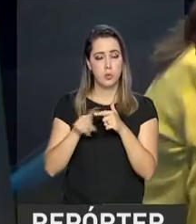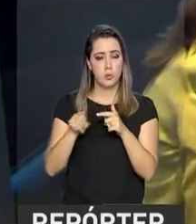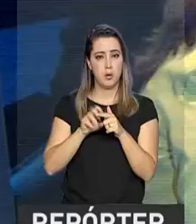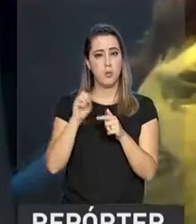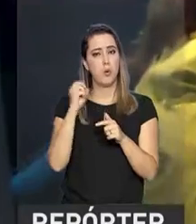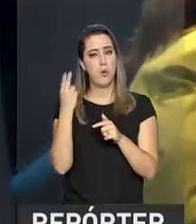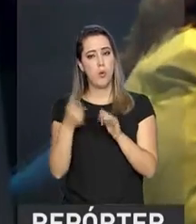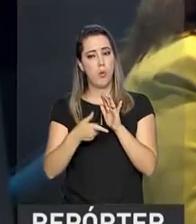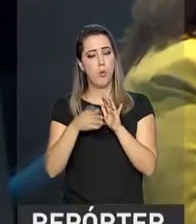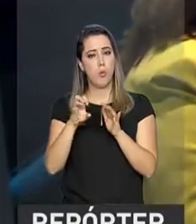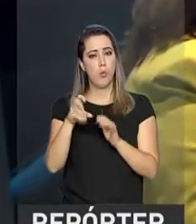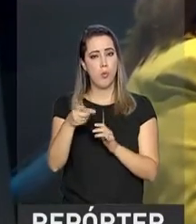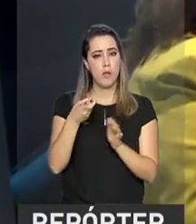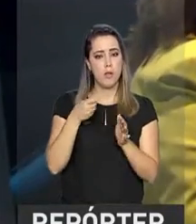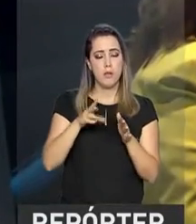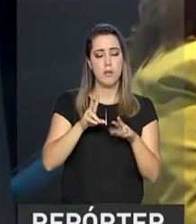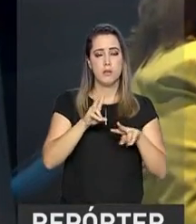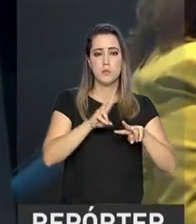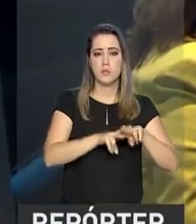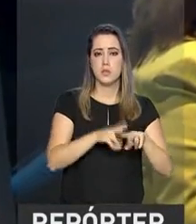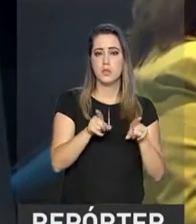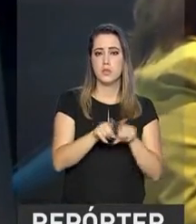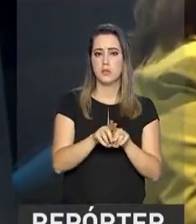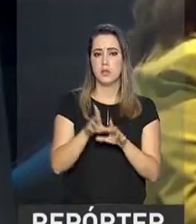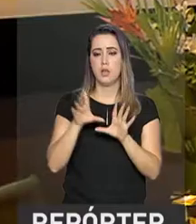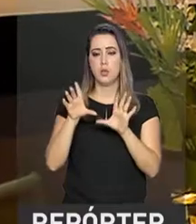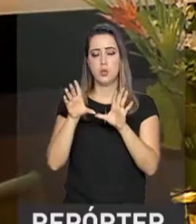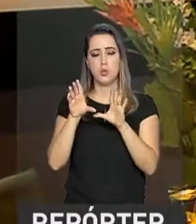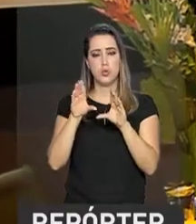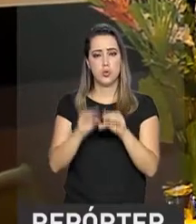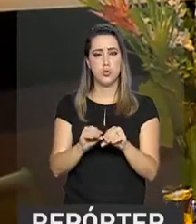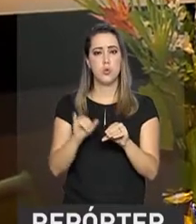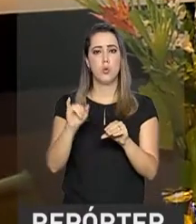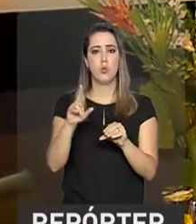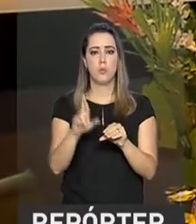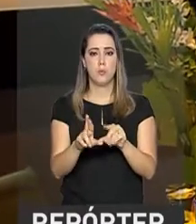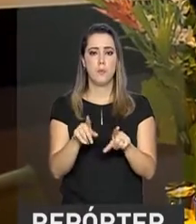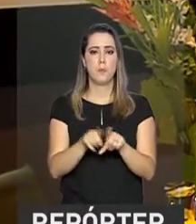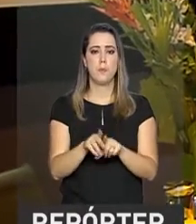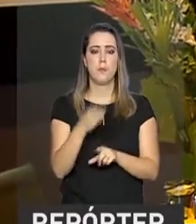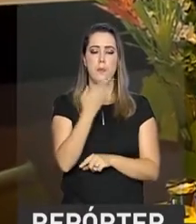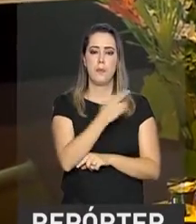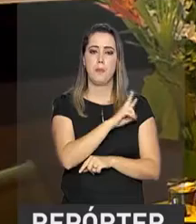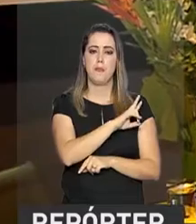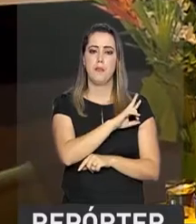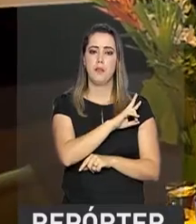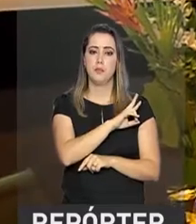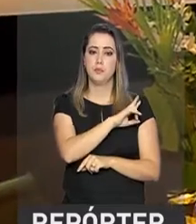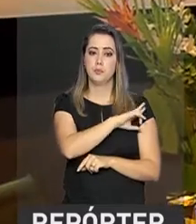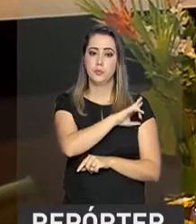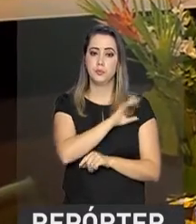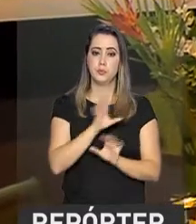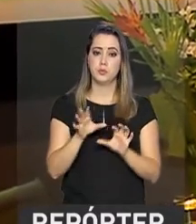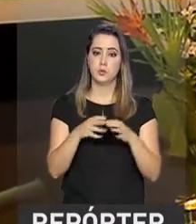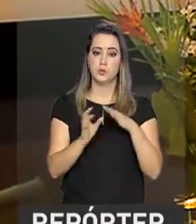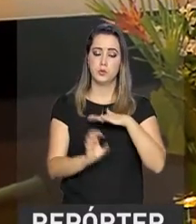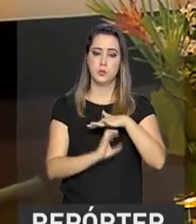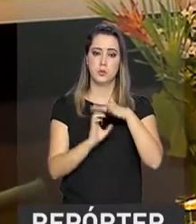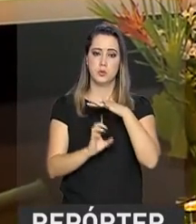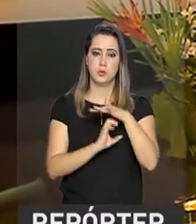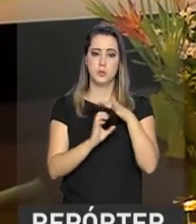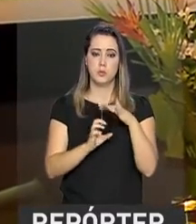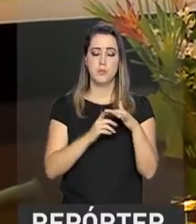troca de abatimento de impostos como imposto de renda. Mafuane Odara representa uma grande empresa de